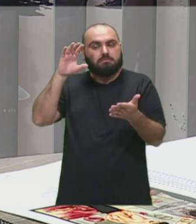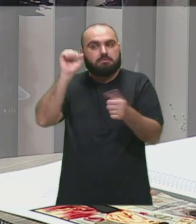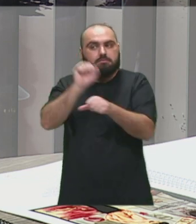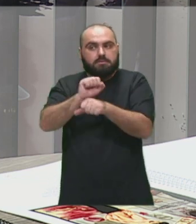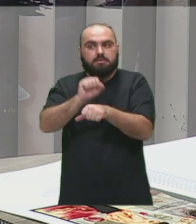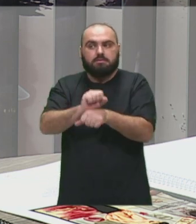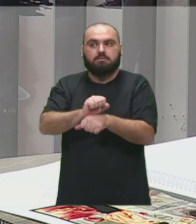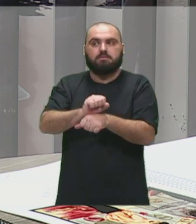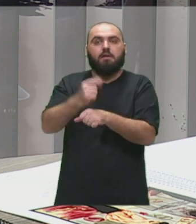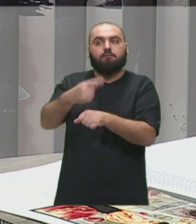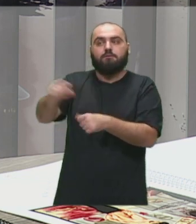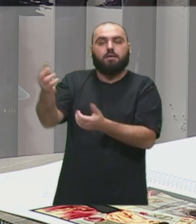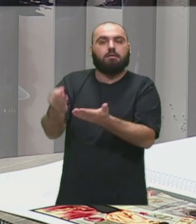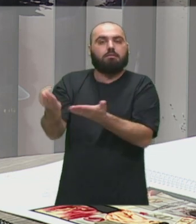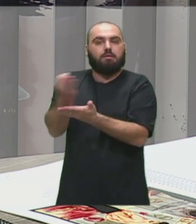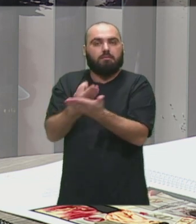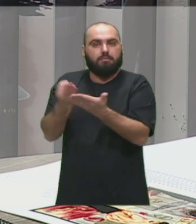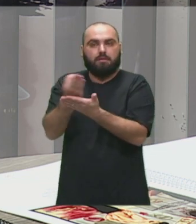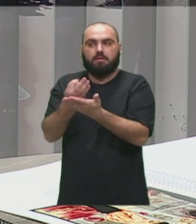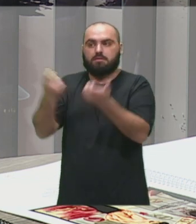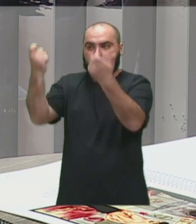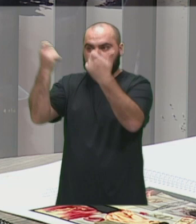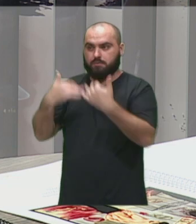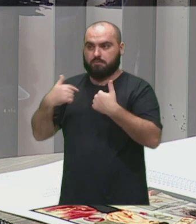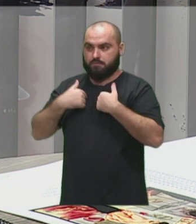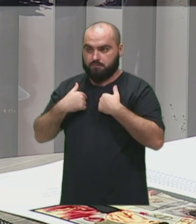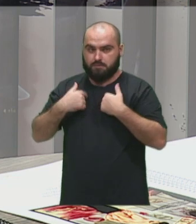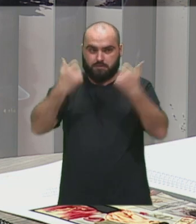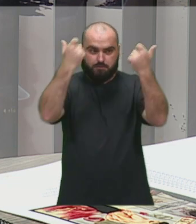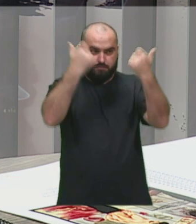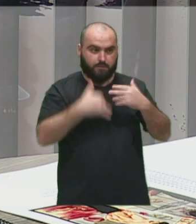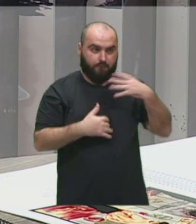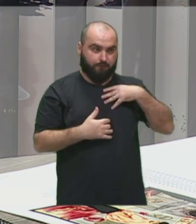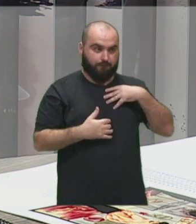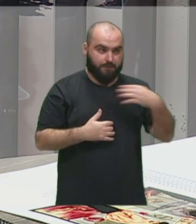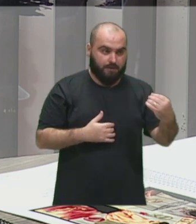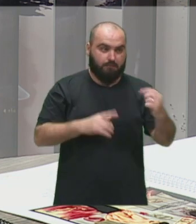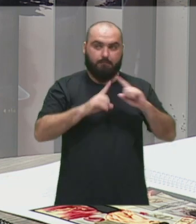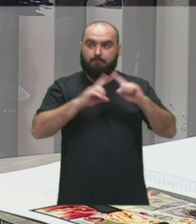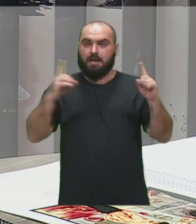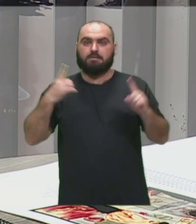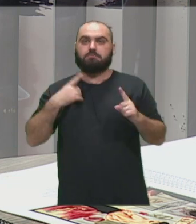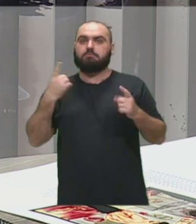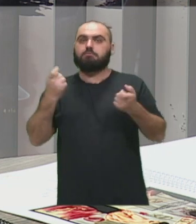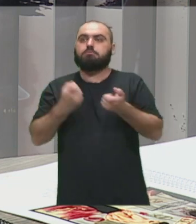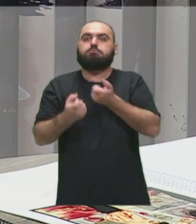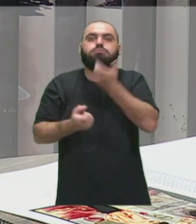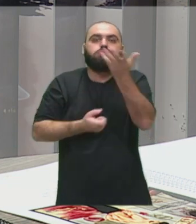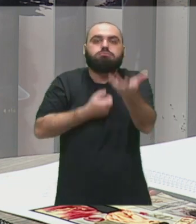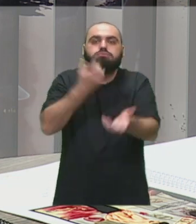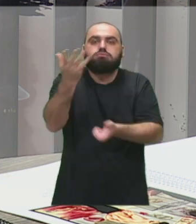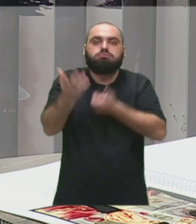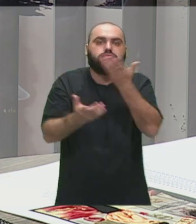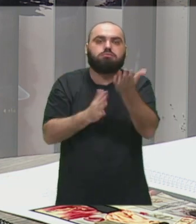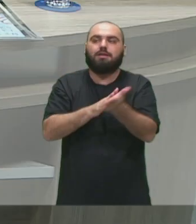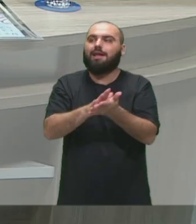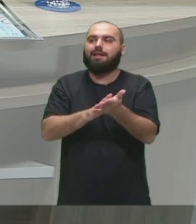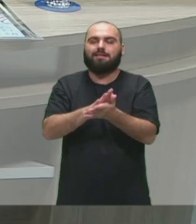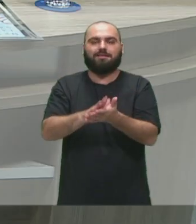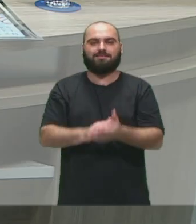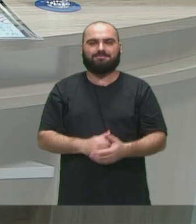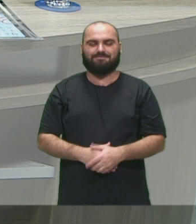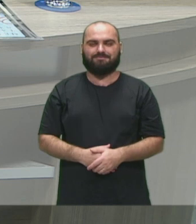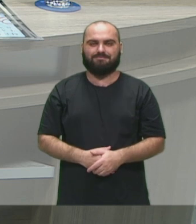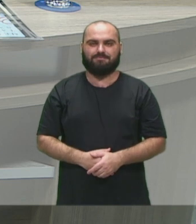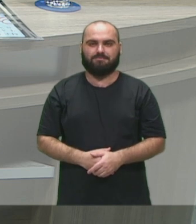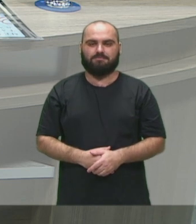havia tratado na terapia, ele contou para mim, para as filhas, mas ele não trouxe a público como eu estava trazendo.